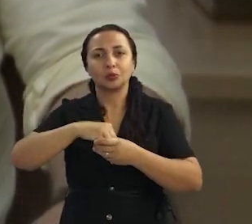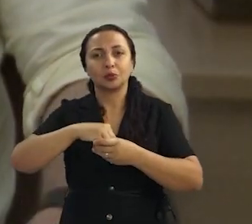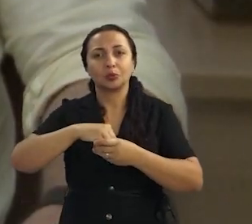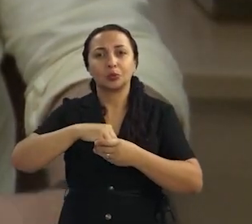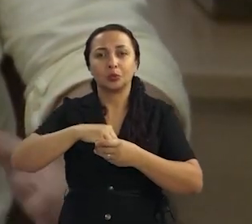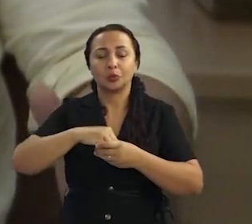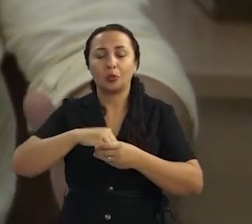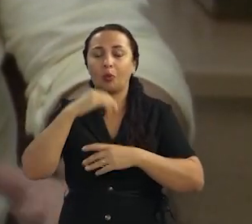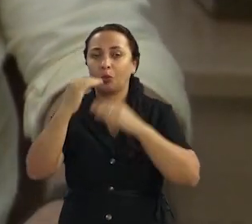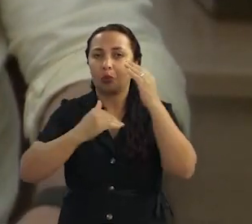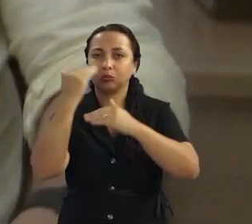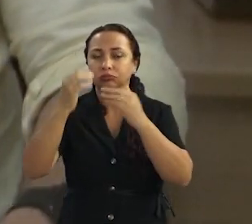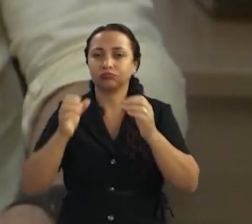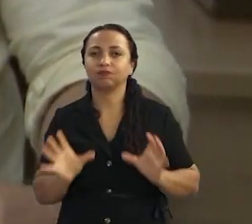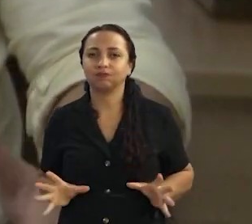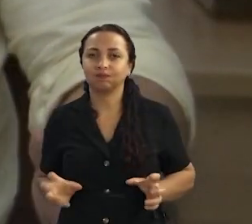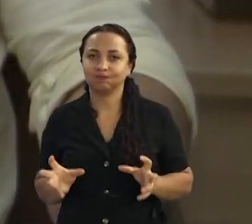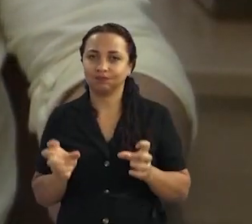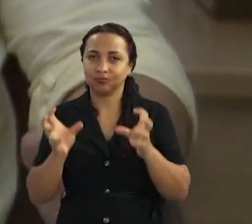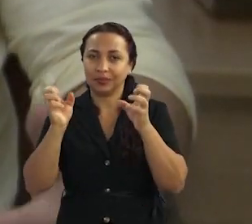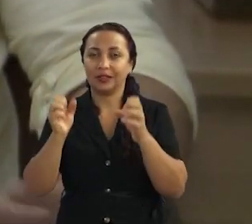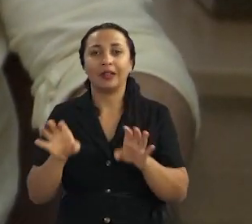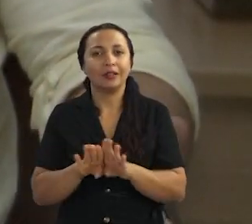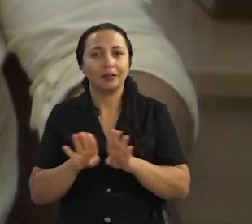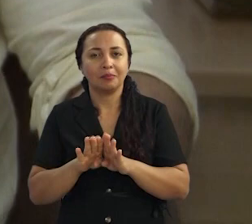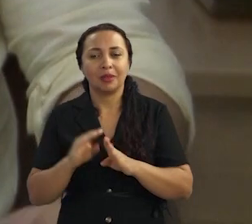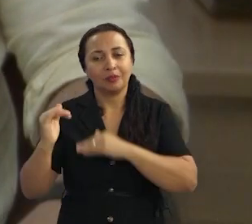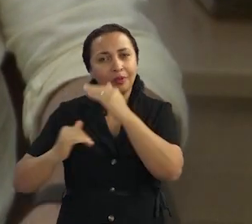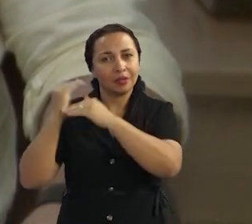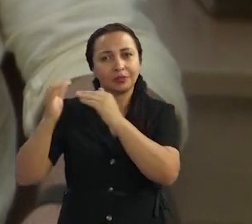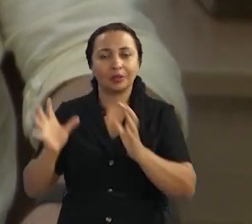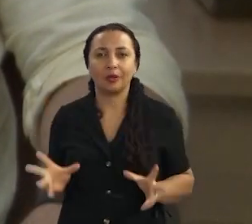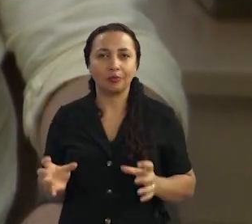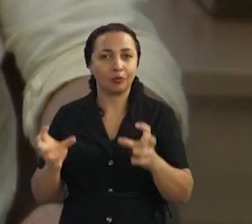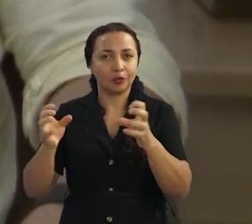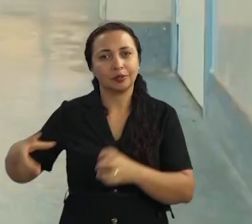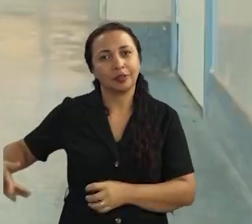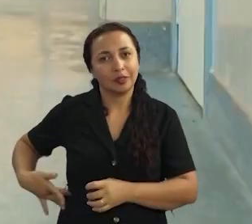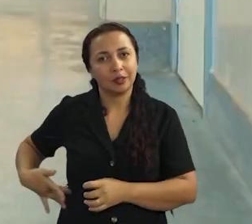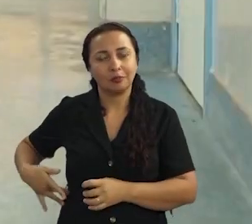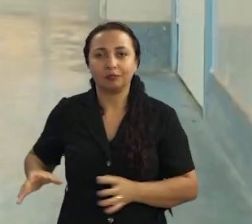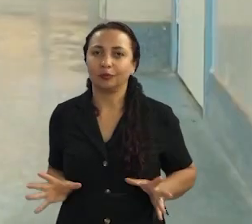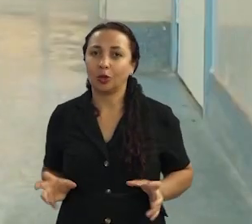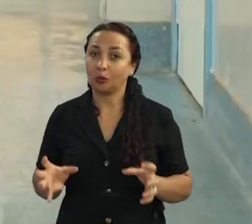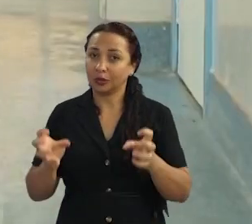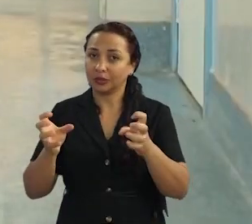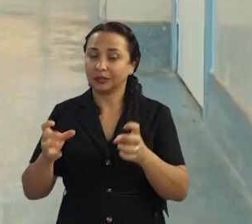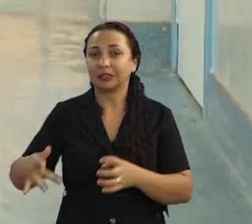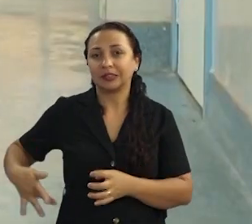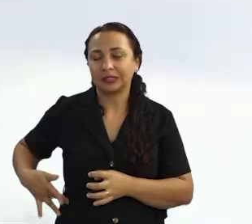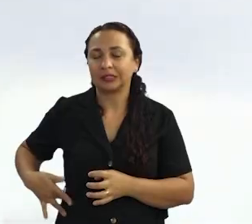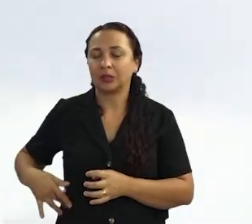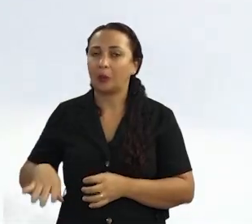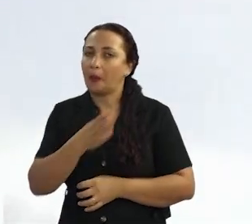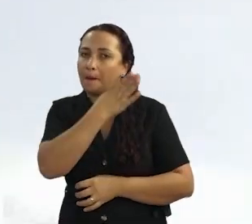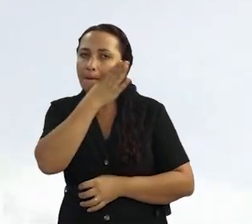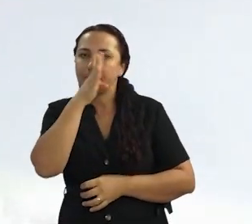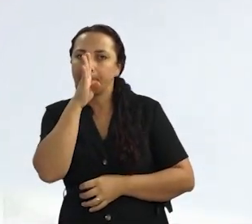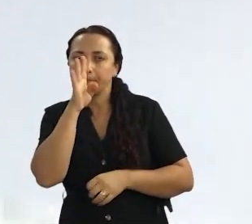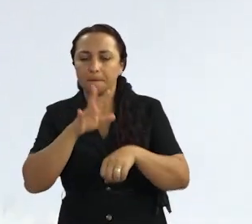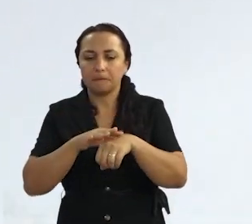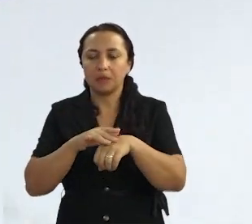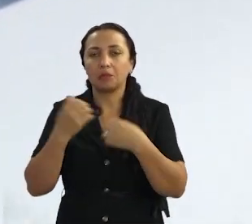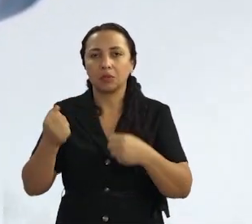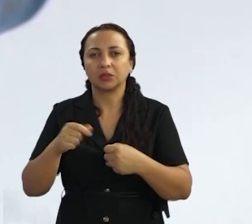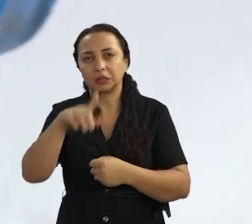dentro do processo cancerígeno e no avanço do câncer renal. O câncer renal é uma doença silenciosa